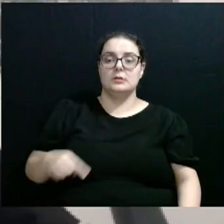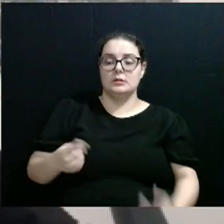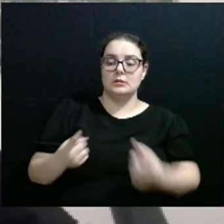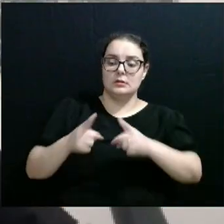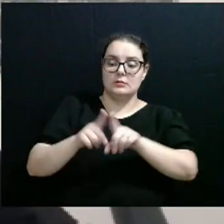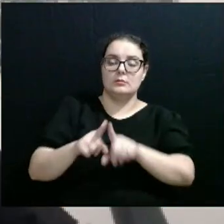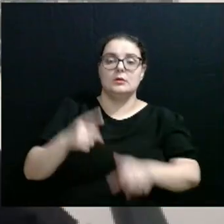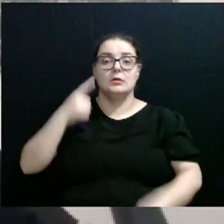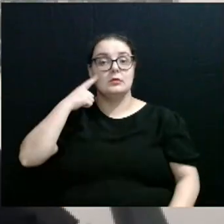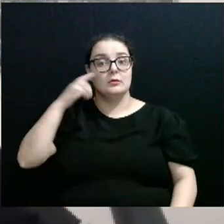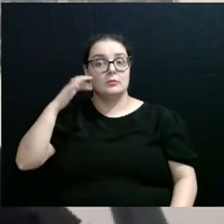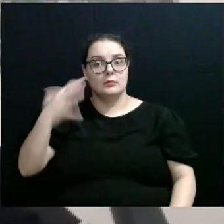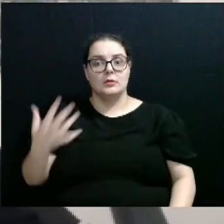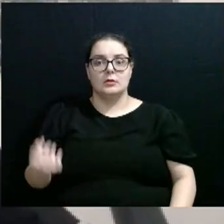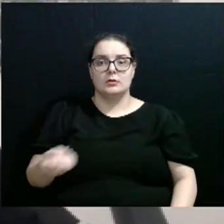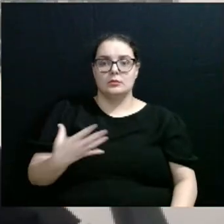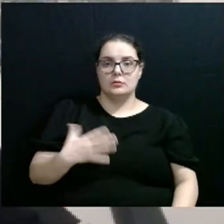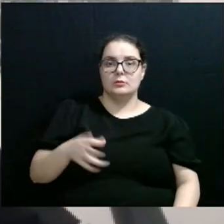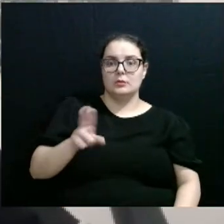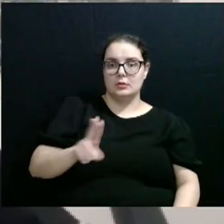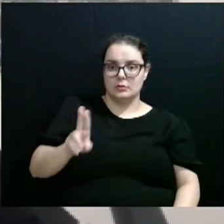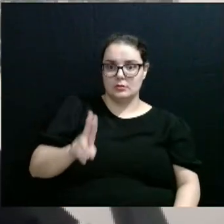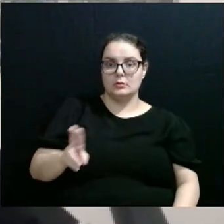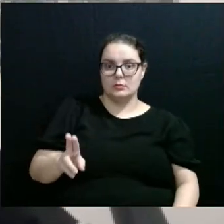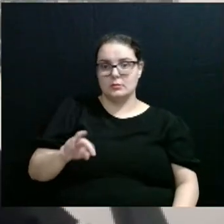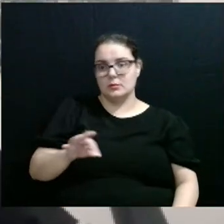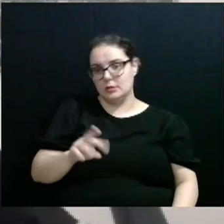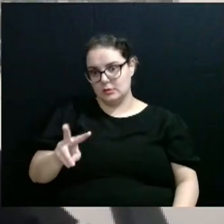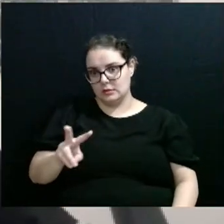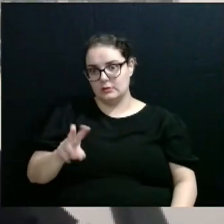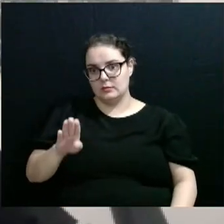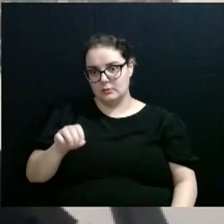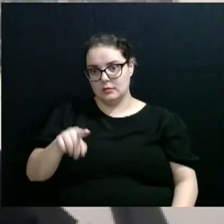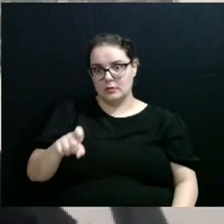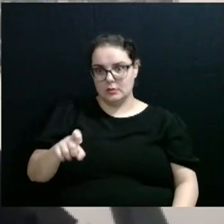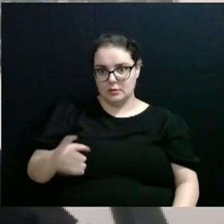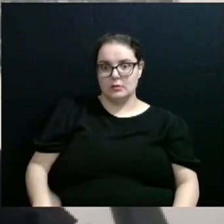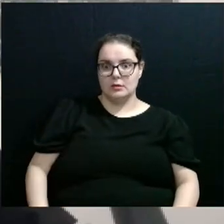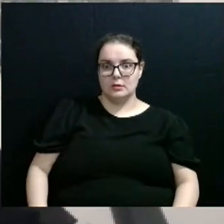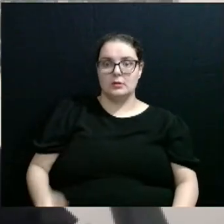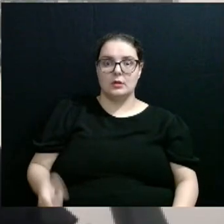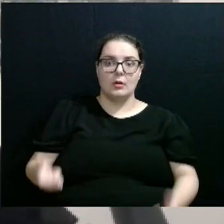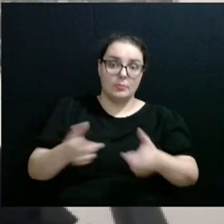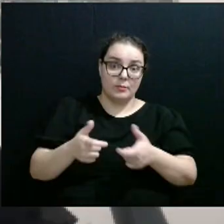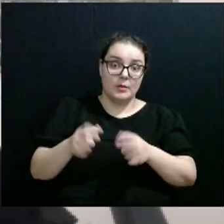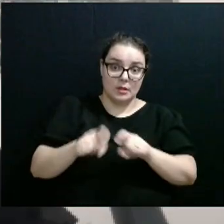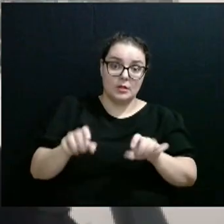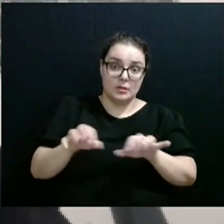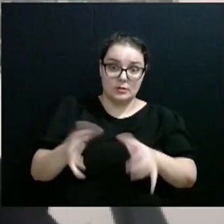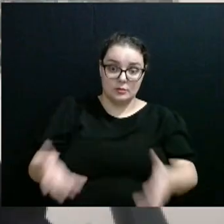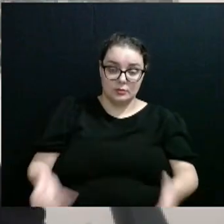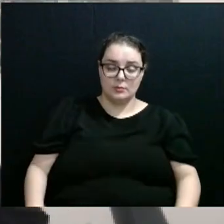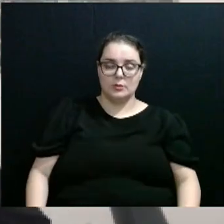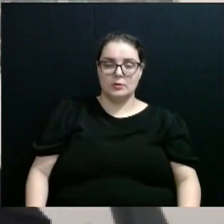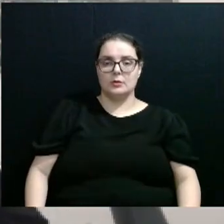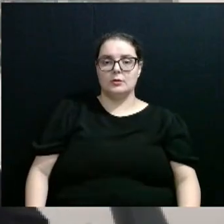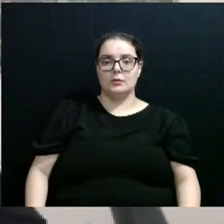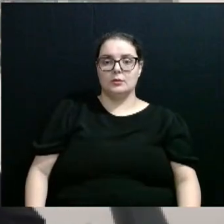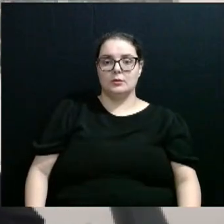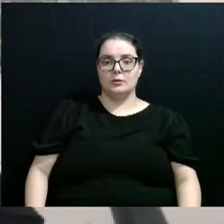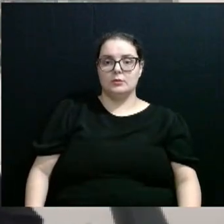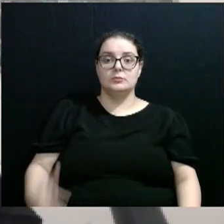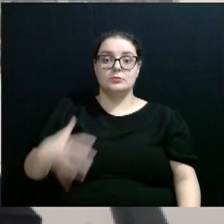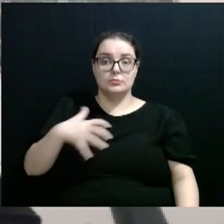em dar novos usos para esse equipamento, que ele é basicamente um pequeno computador, de forma que você